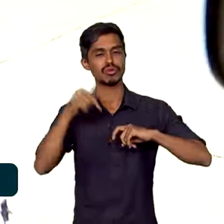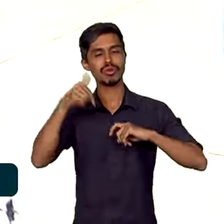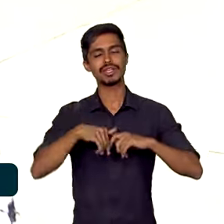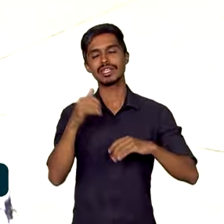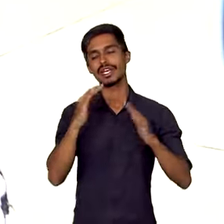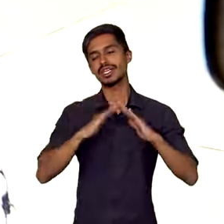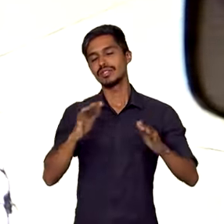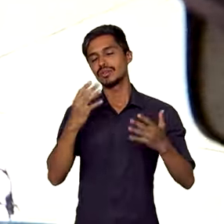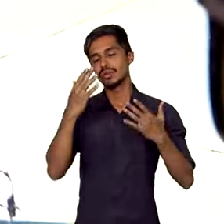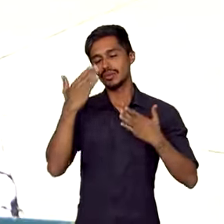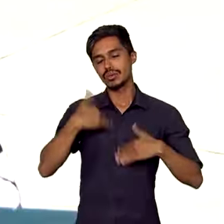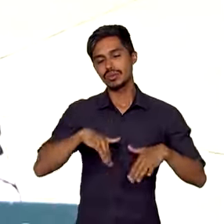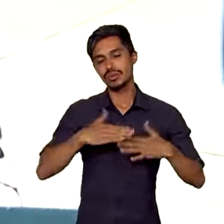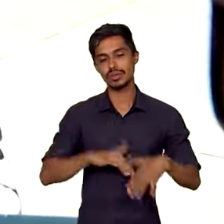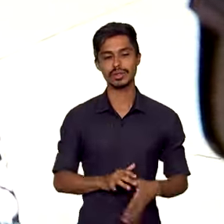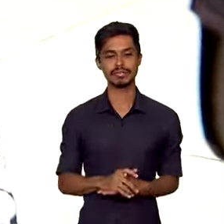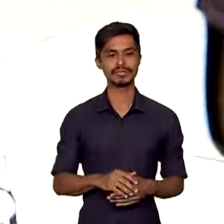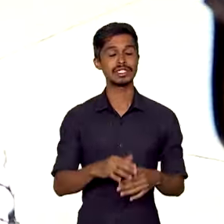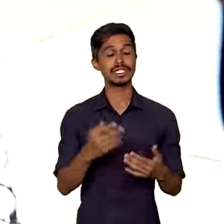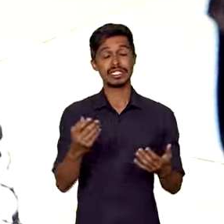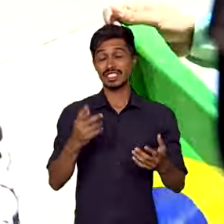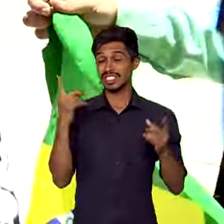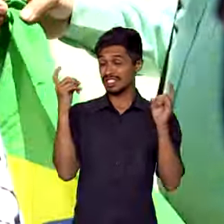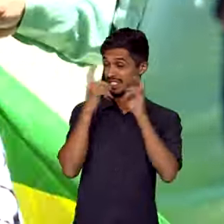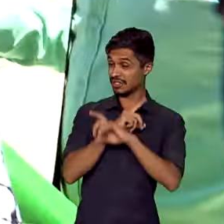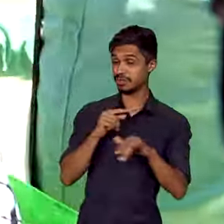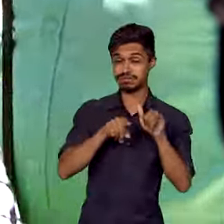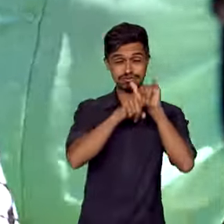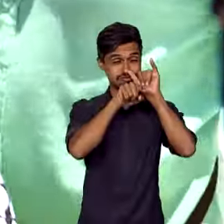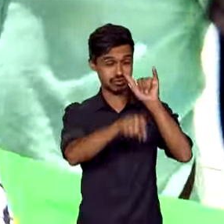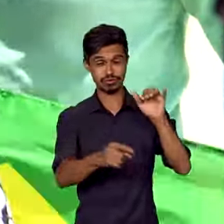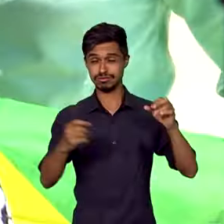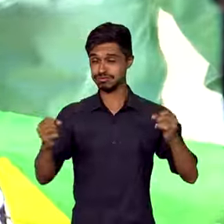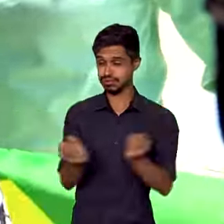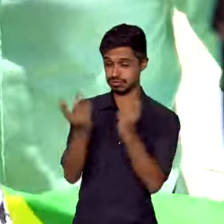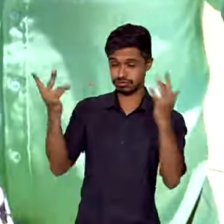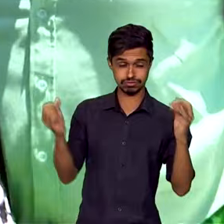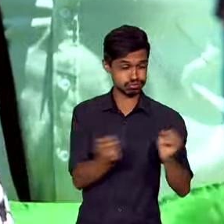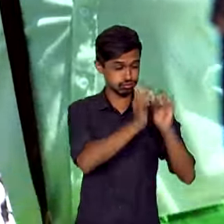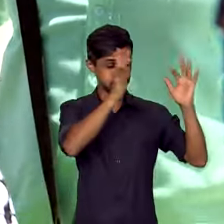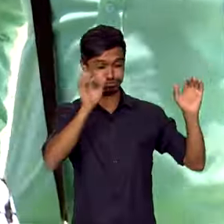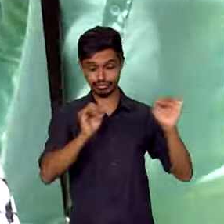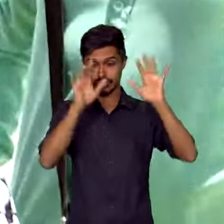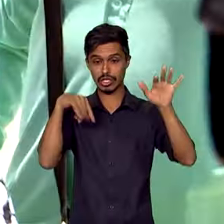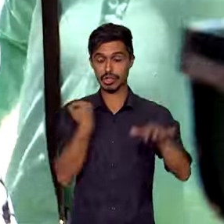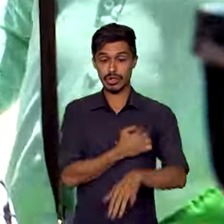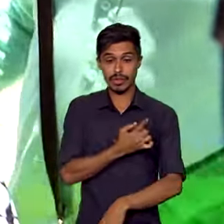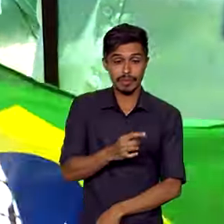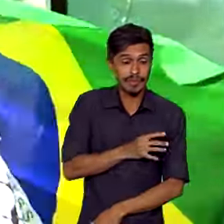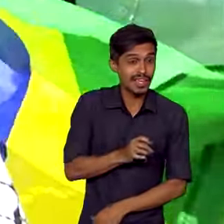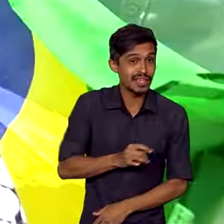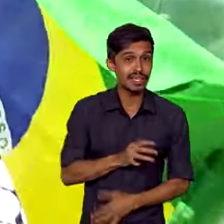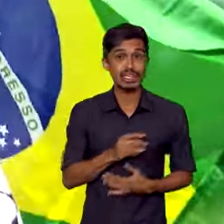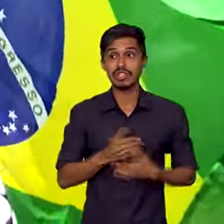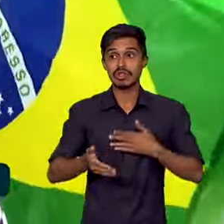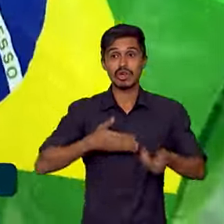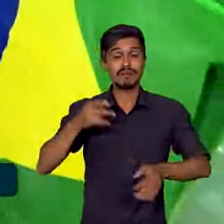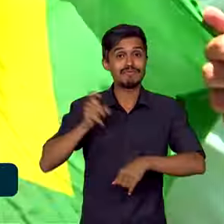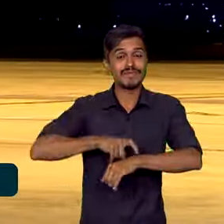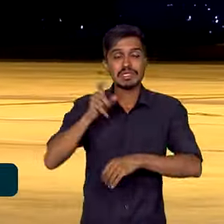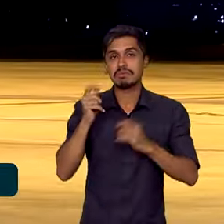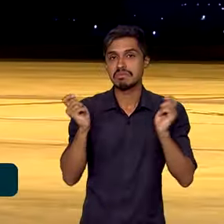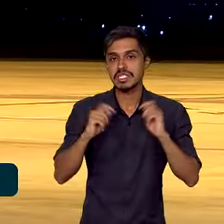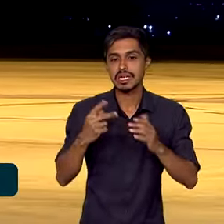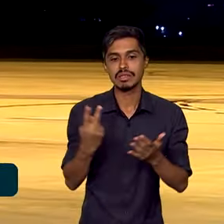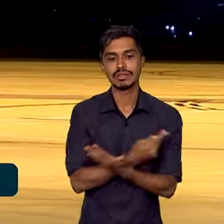difícil, o bombardeio não parava em todo lugar. A gente tinha medo de ser bombardeados em qualquer minuto,